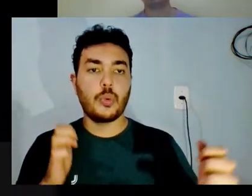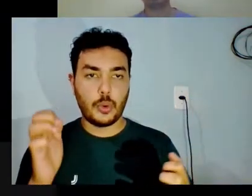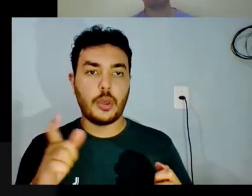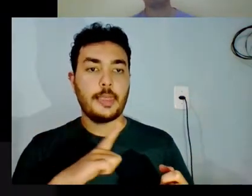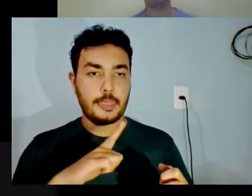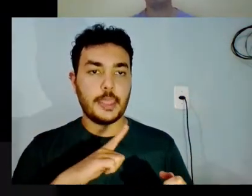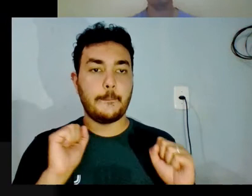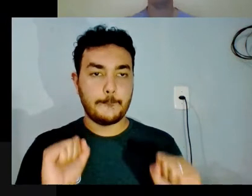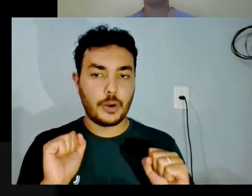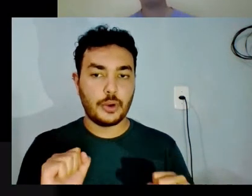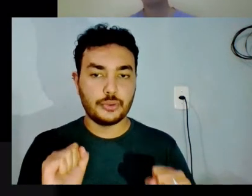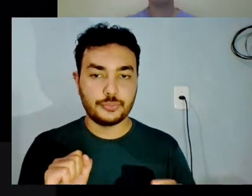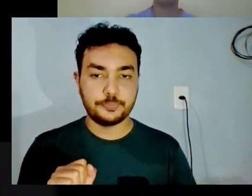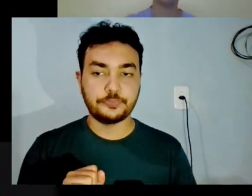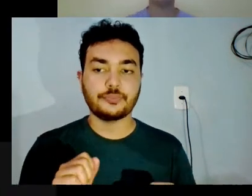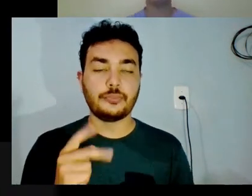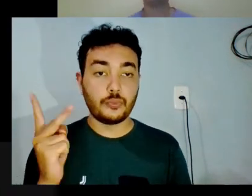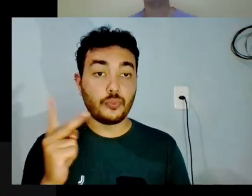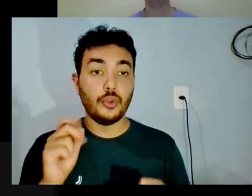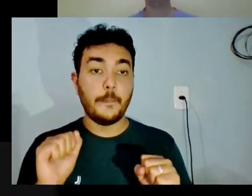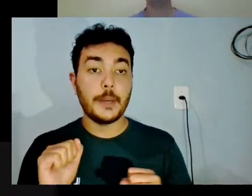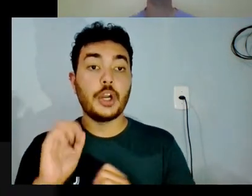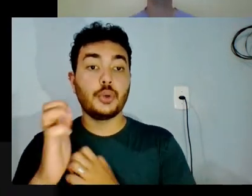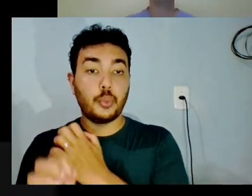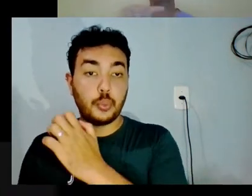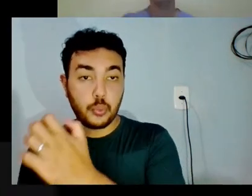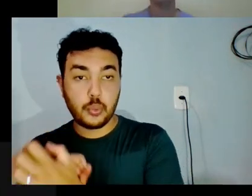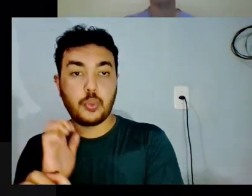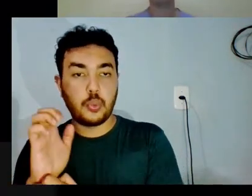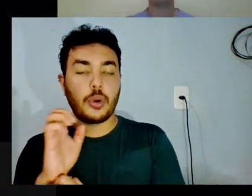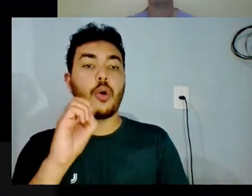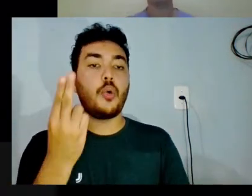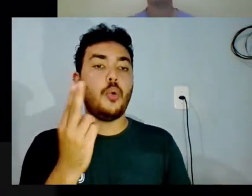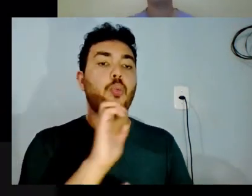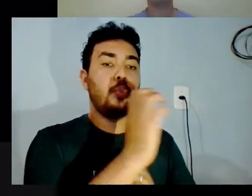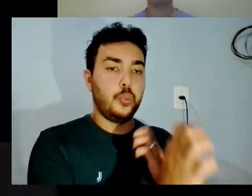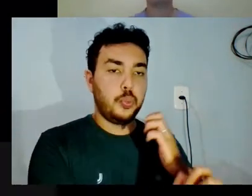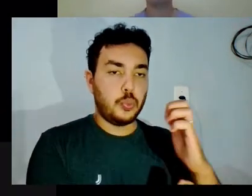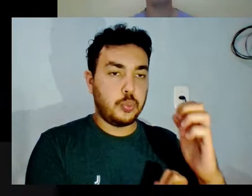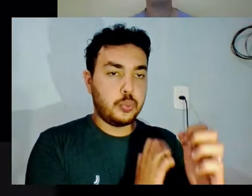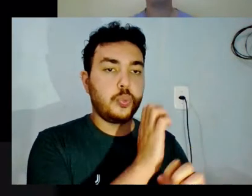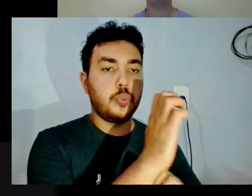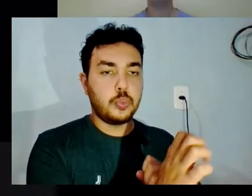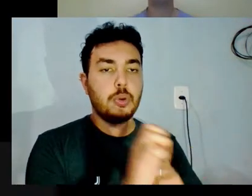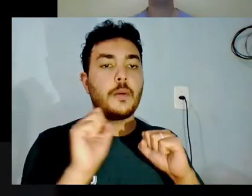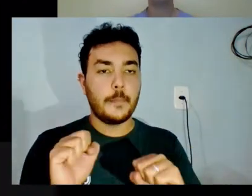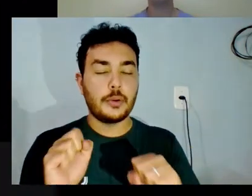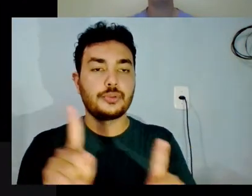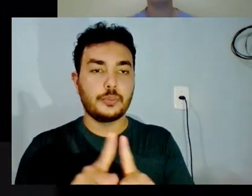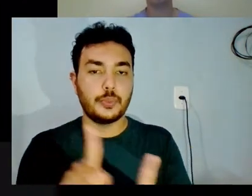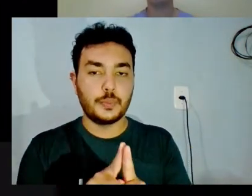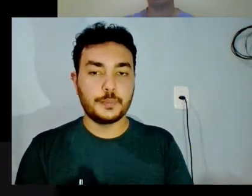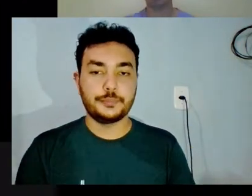elétron 2 está no átomo B, os dois podem estar próximo de um ou de outro, que a gente viu através da proposição da nova equação de onda, tá bem?